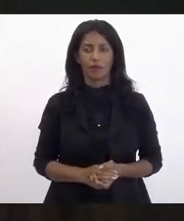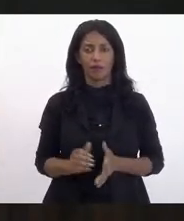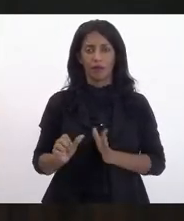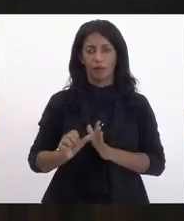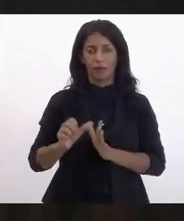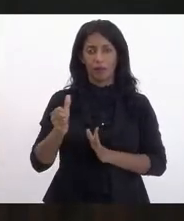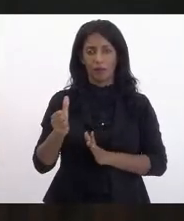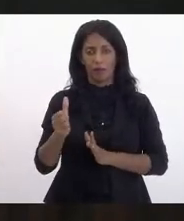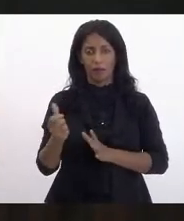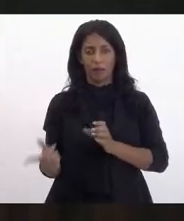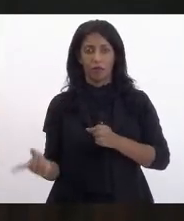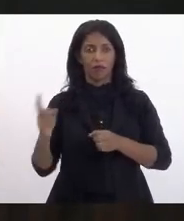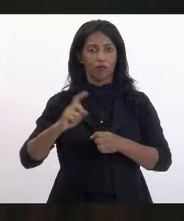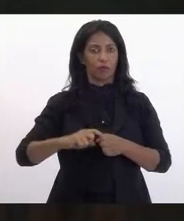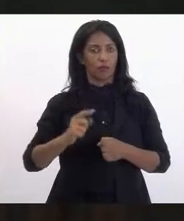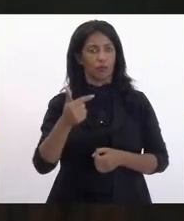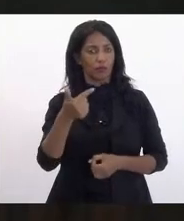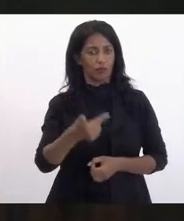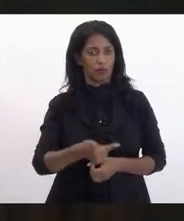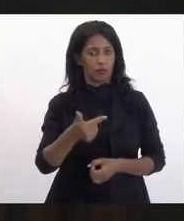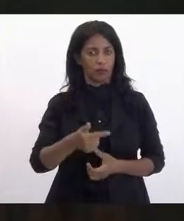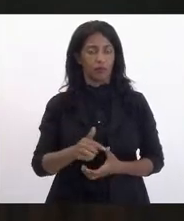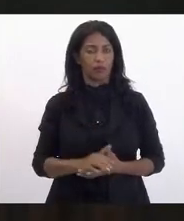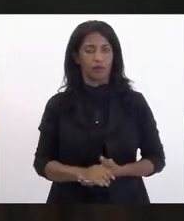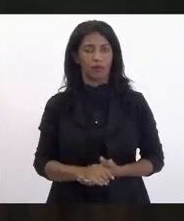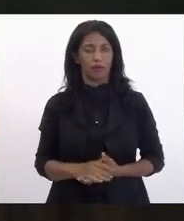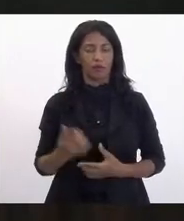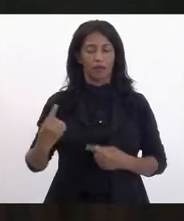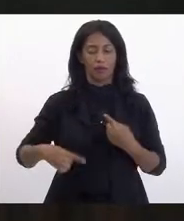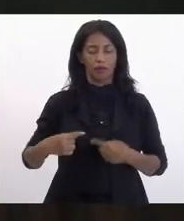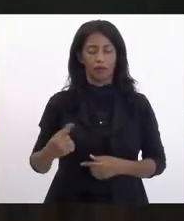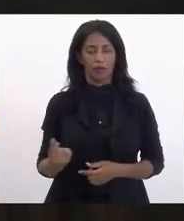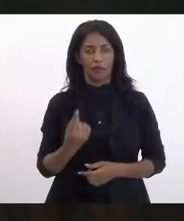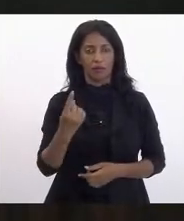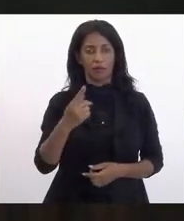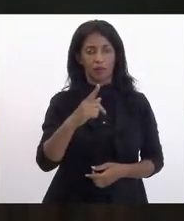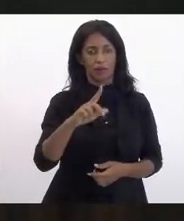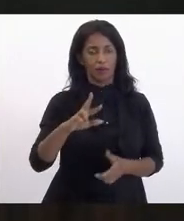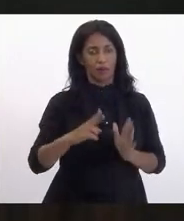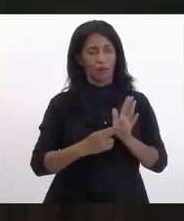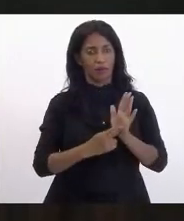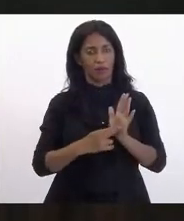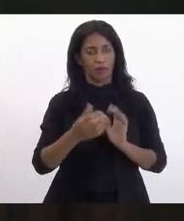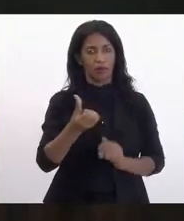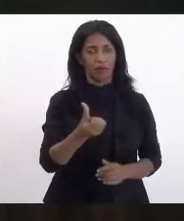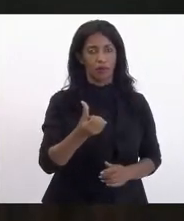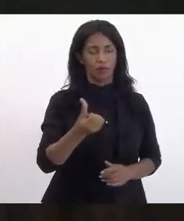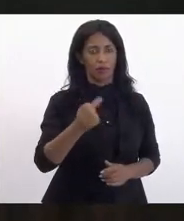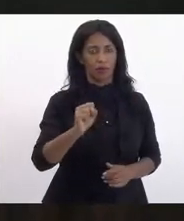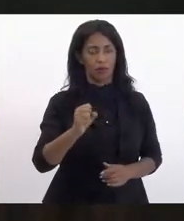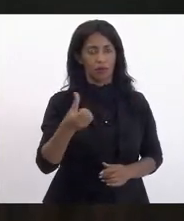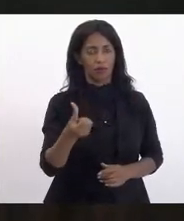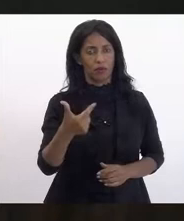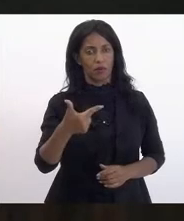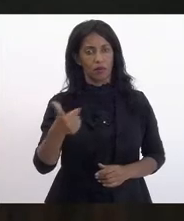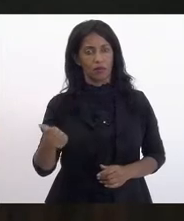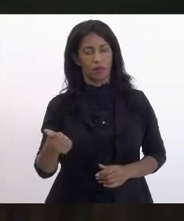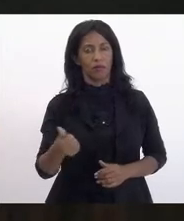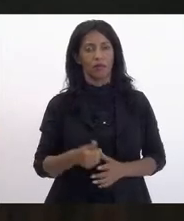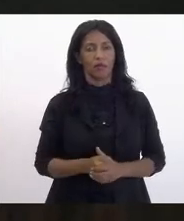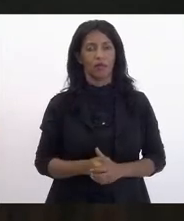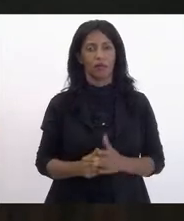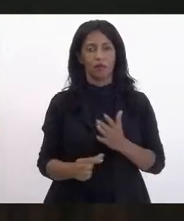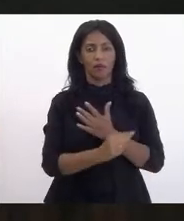primeira, retorna em segunda. Em discussão única, projeto de resolução número 686/2021,